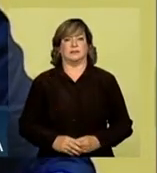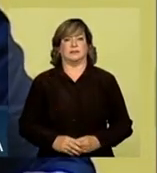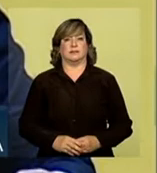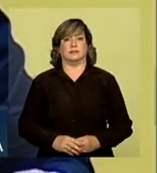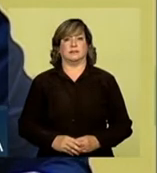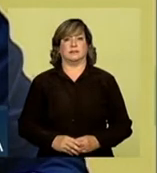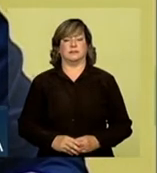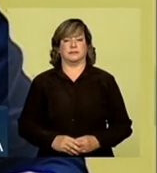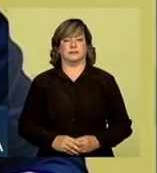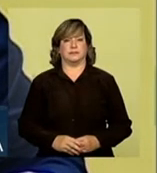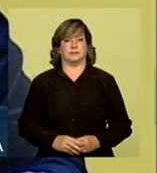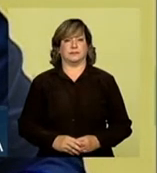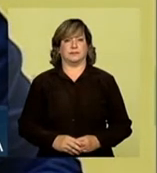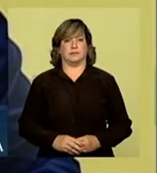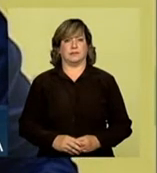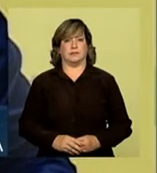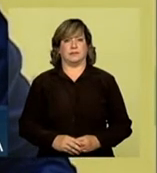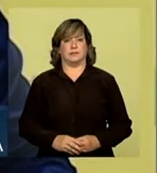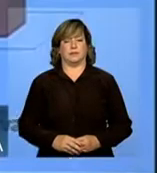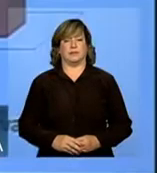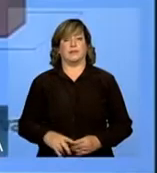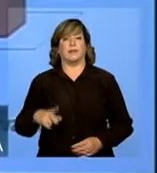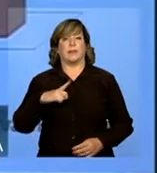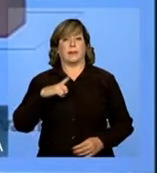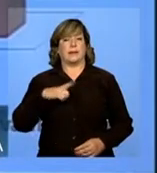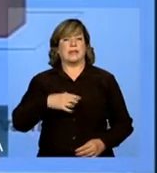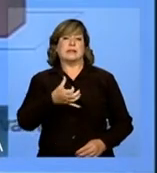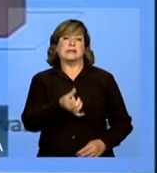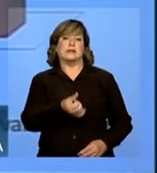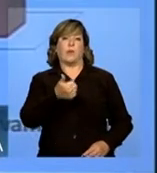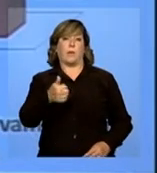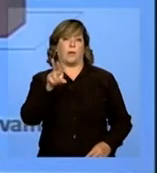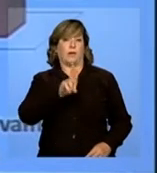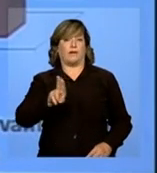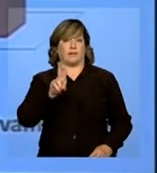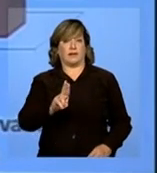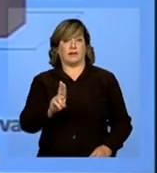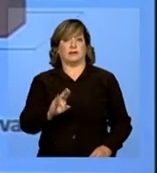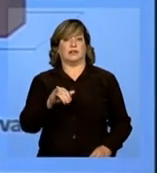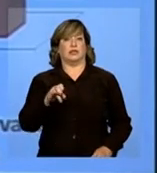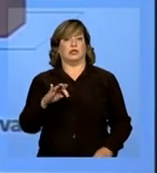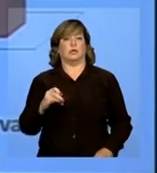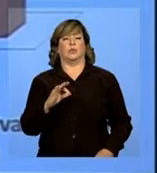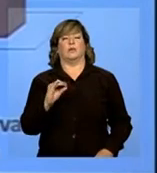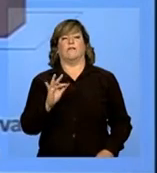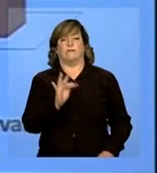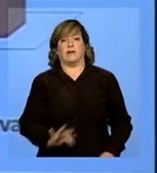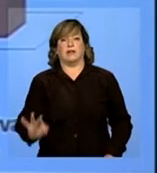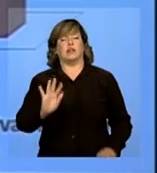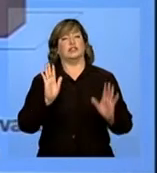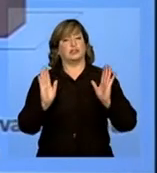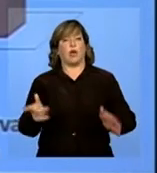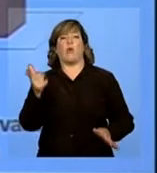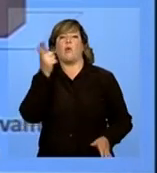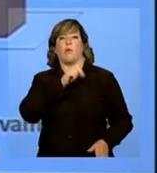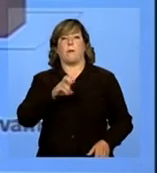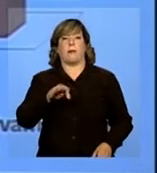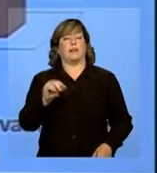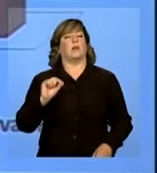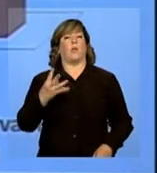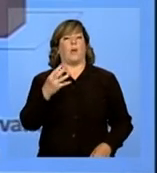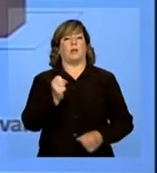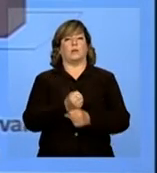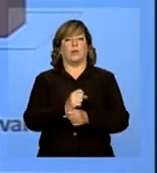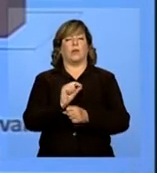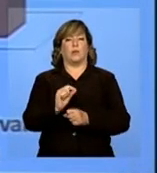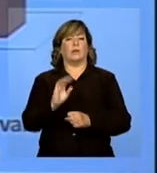e e 61 universidades institutos federais já atingiram a meta de 4 anos que